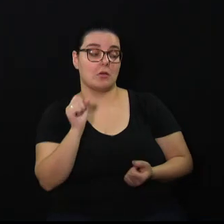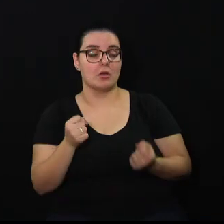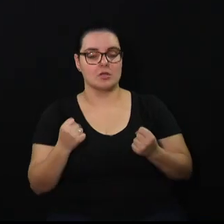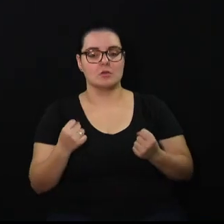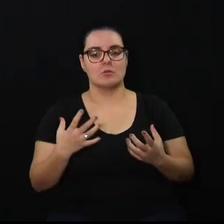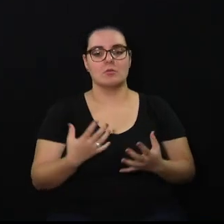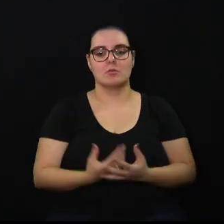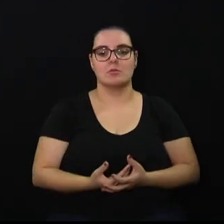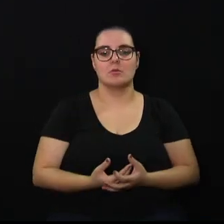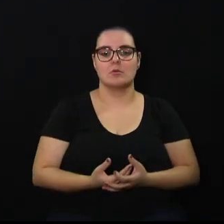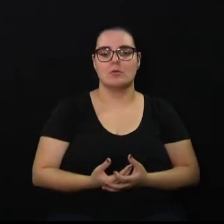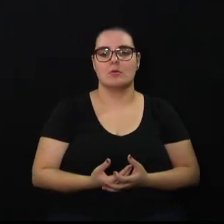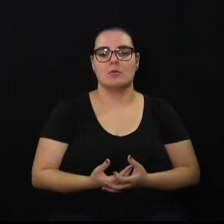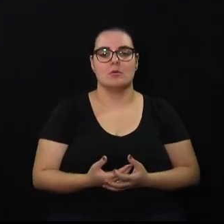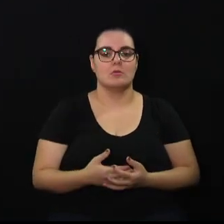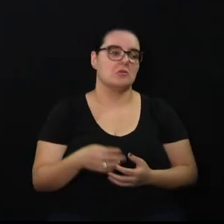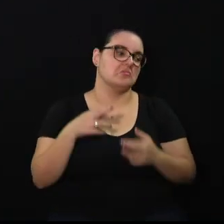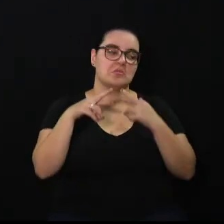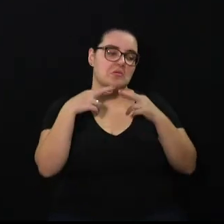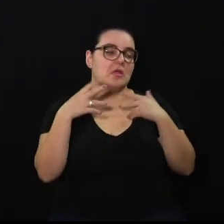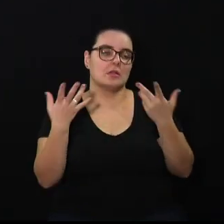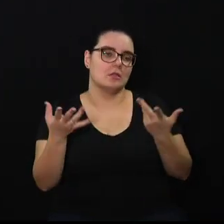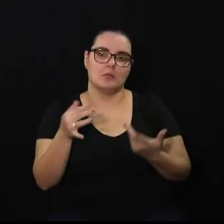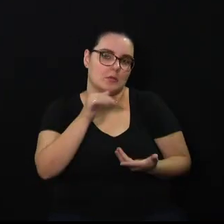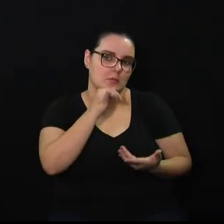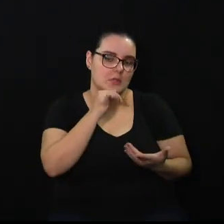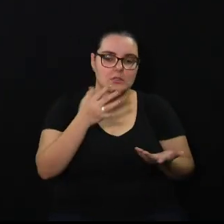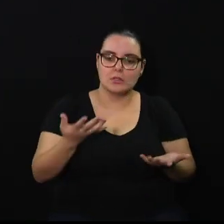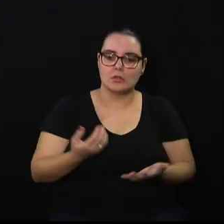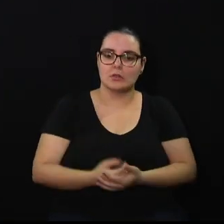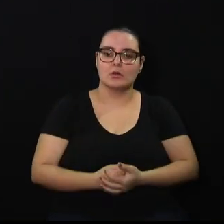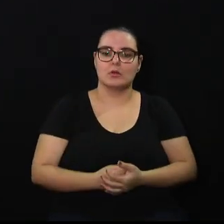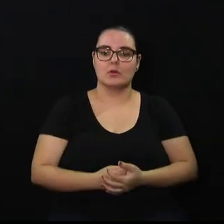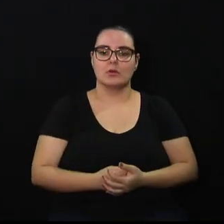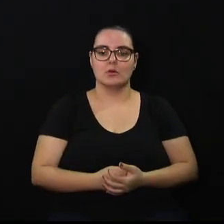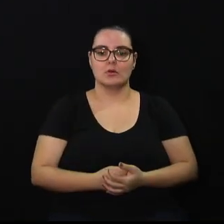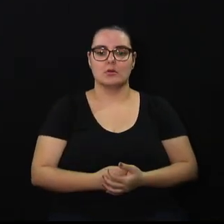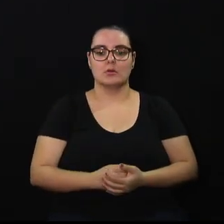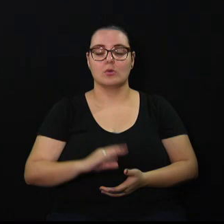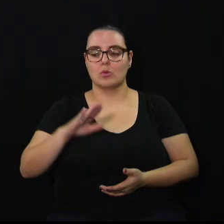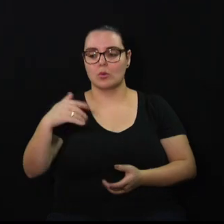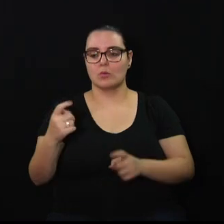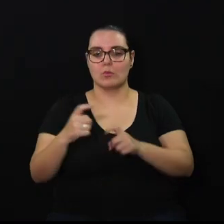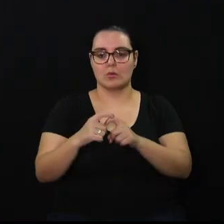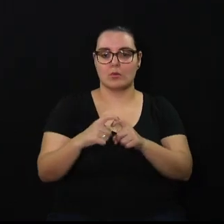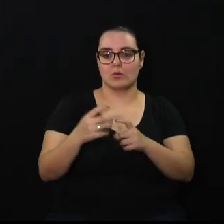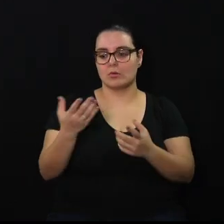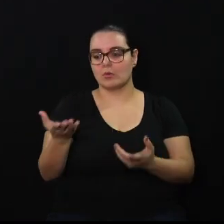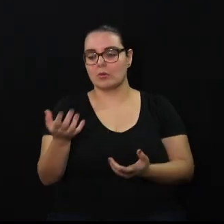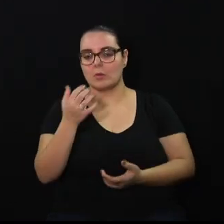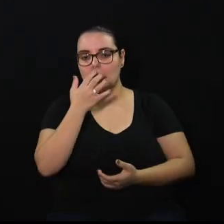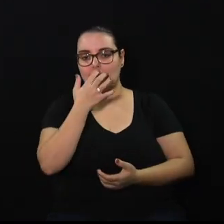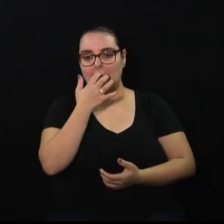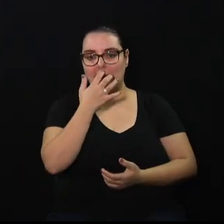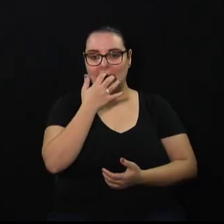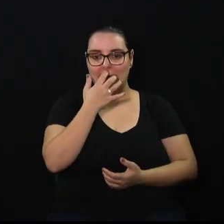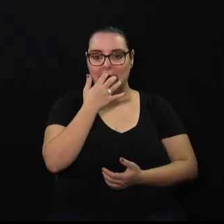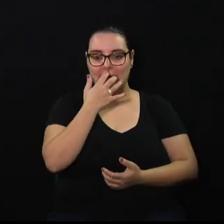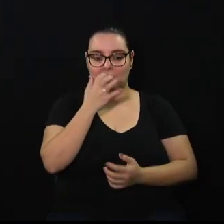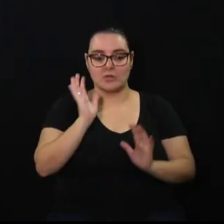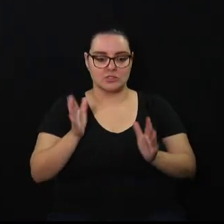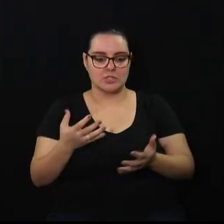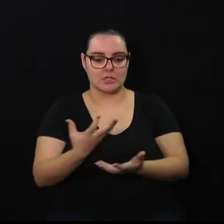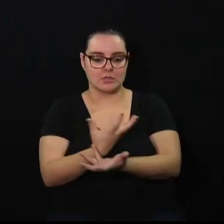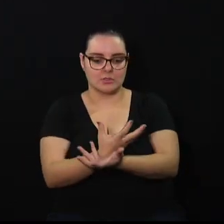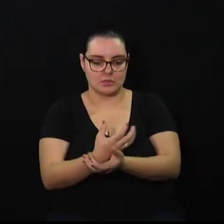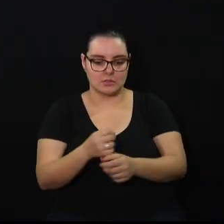e não não reclamam né então quando vamos chegar num atendimento médico e já tem uma fratura instalada ou